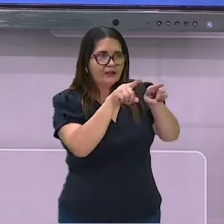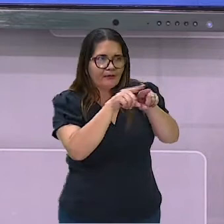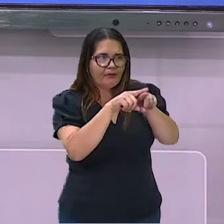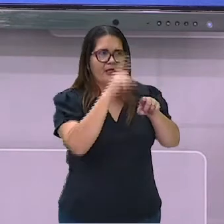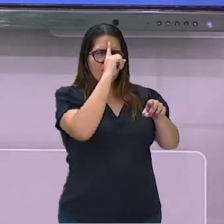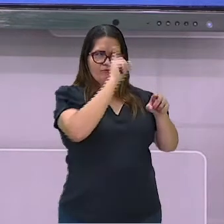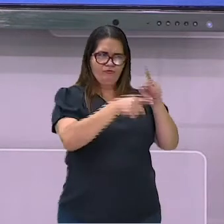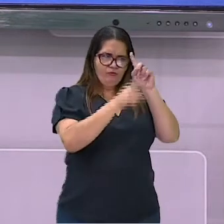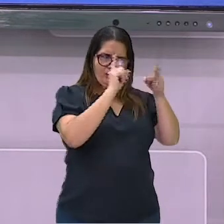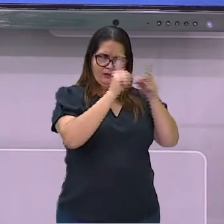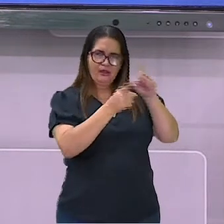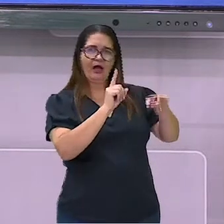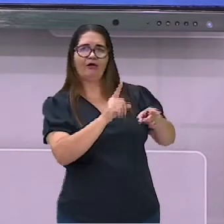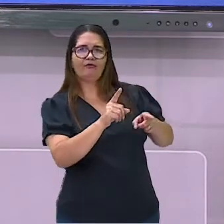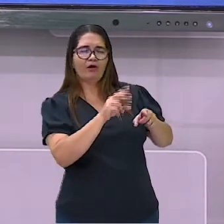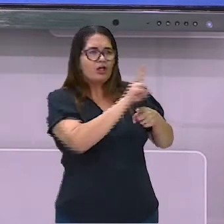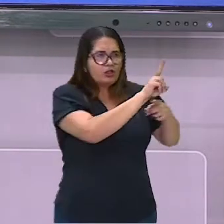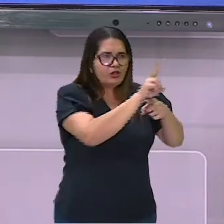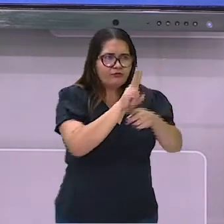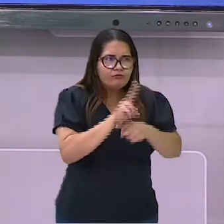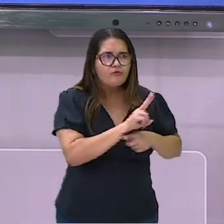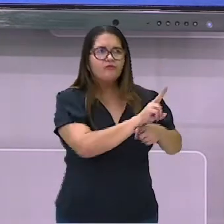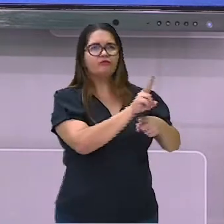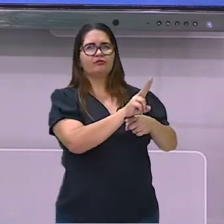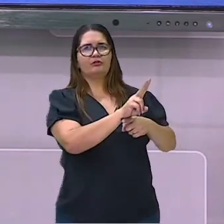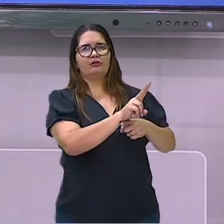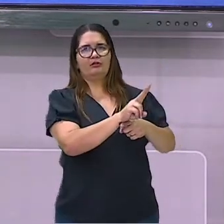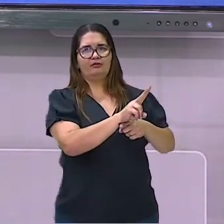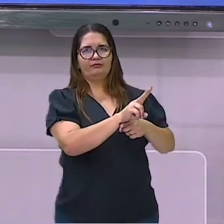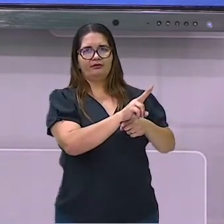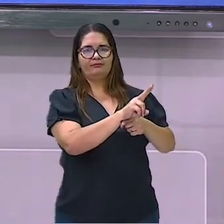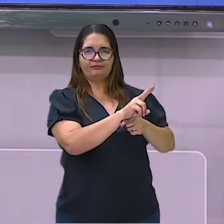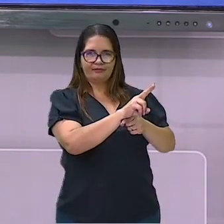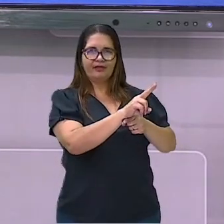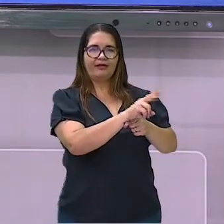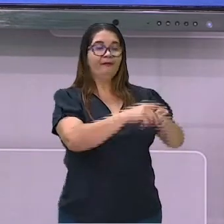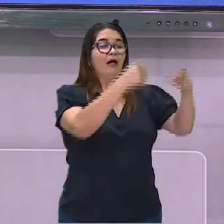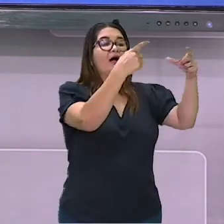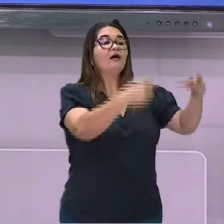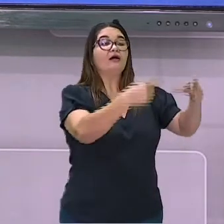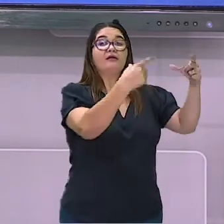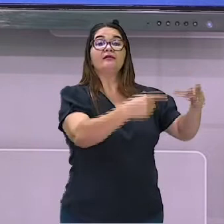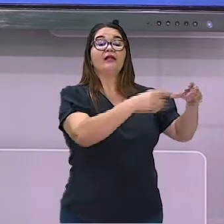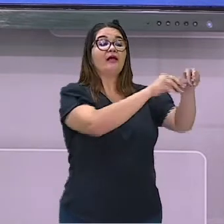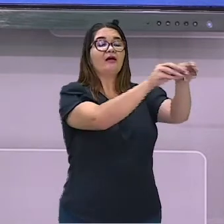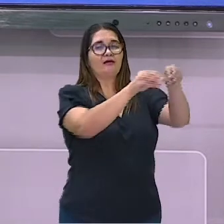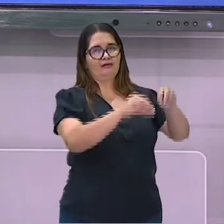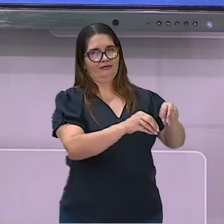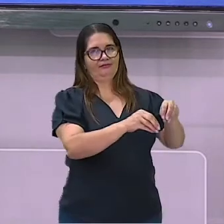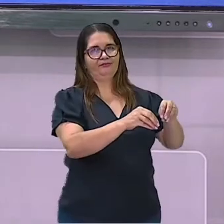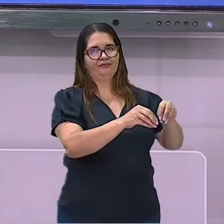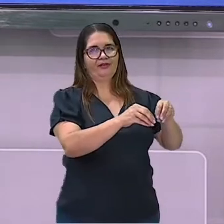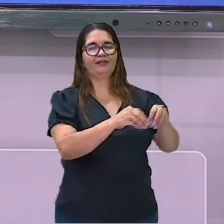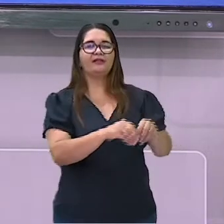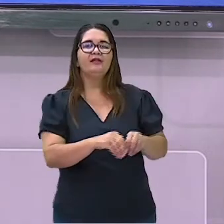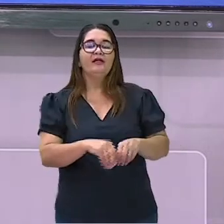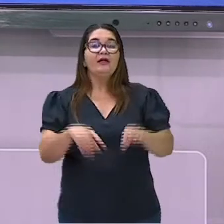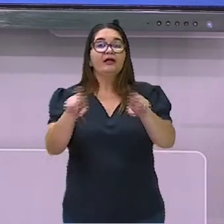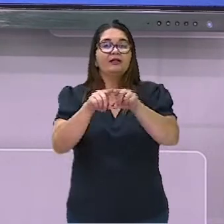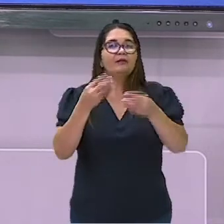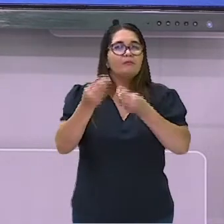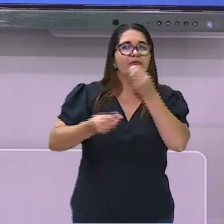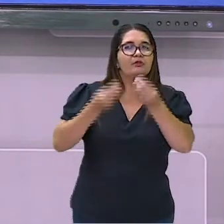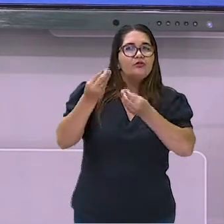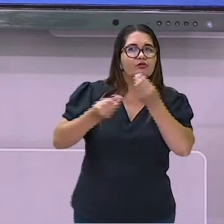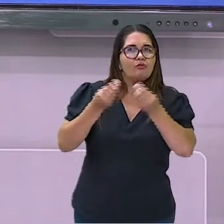equipamentos. O mestre de açúcar, ele garantia a qualidade do produto final. Ele definia o momento em